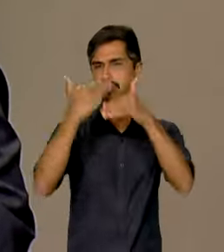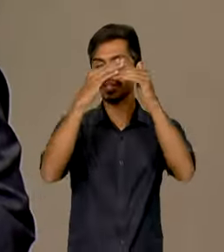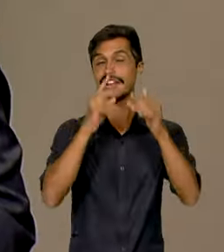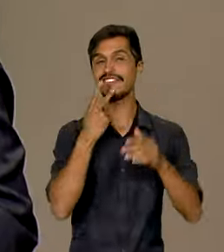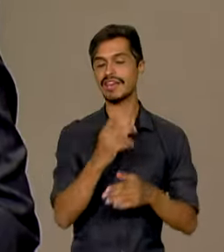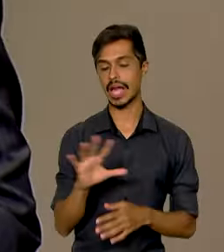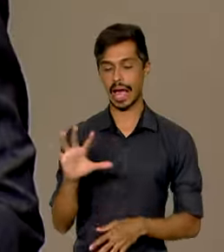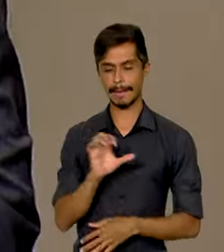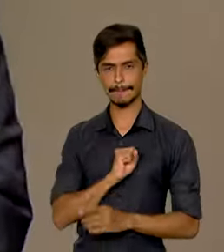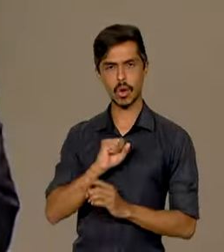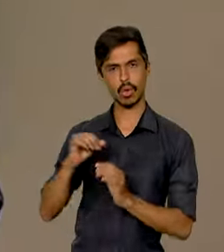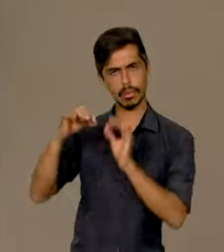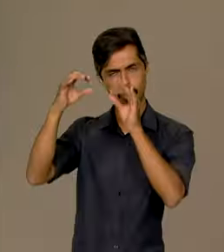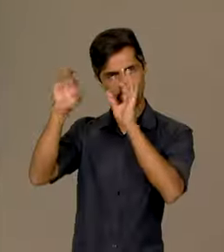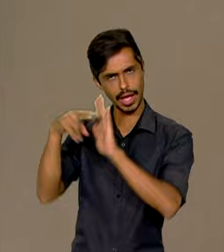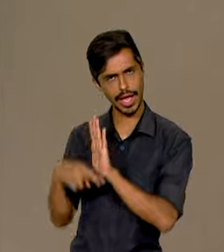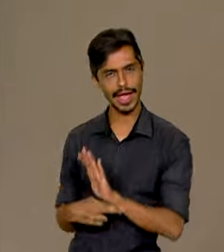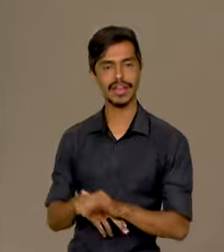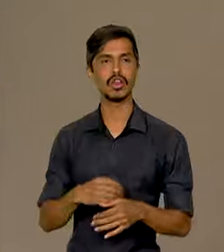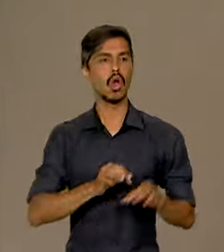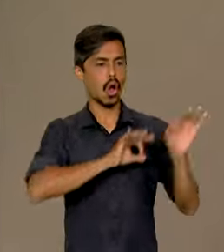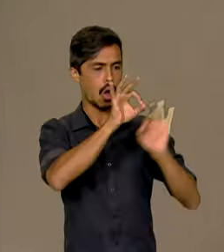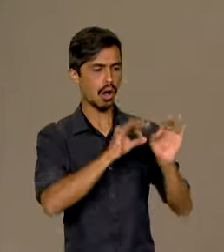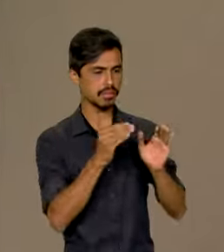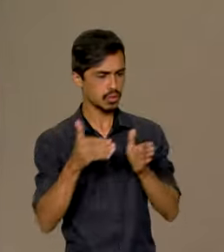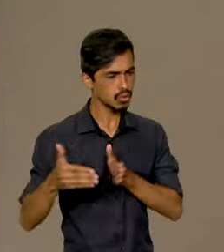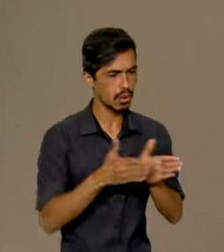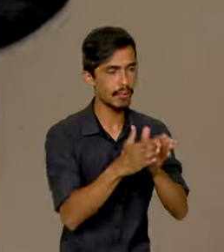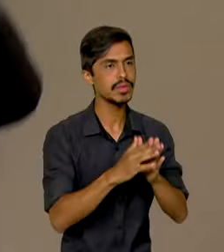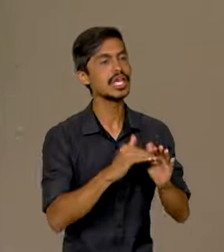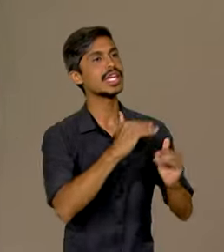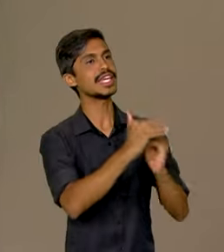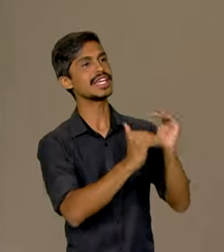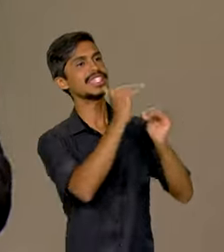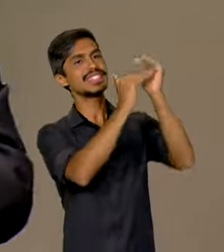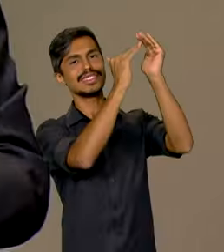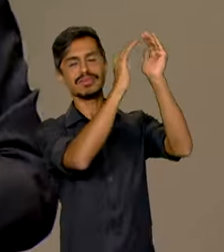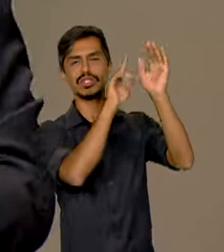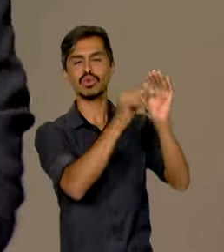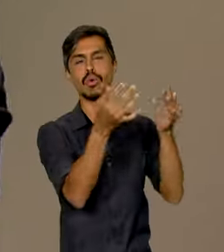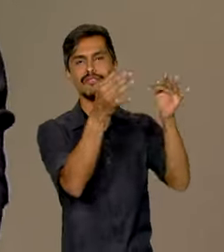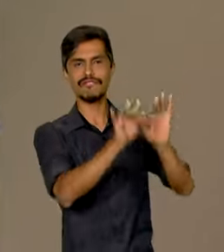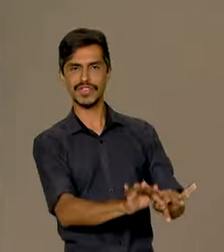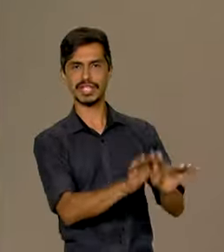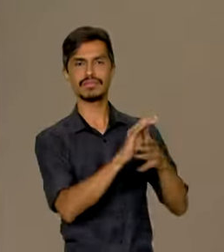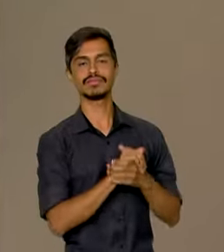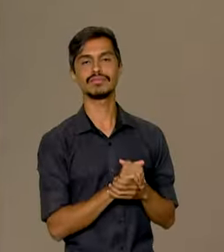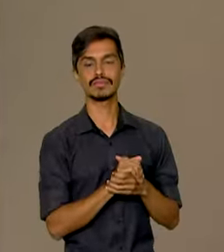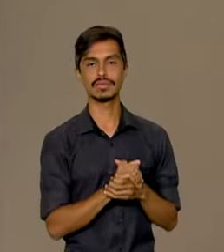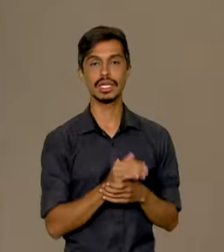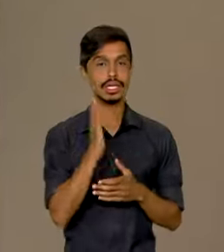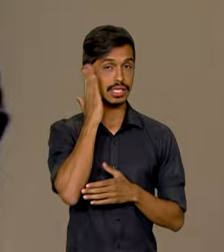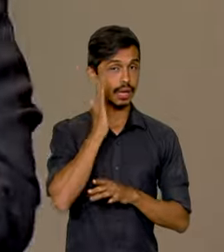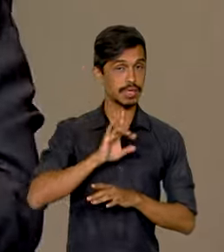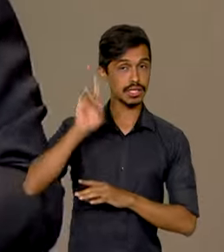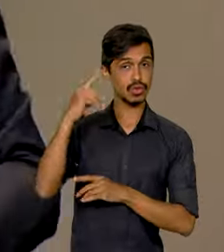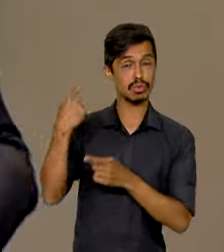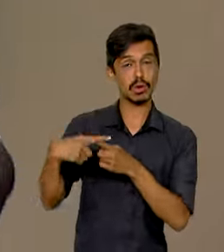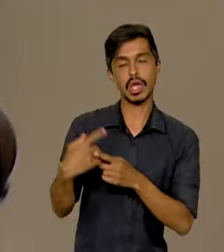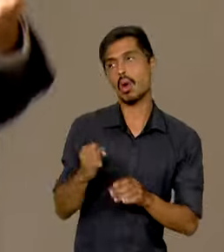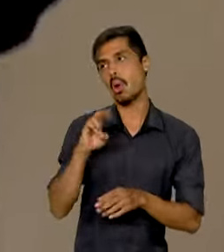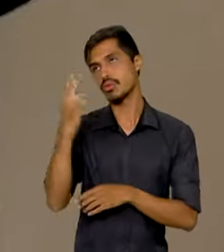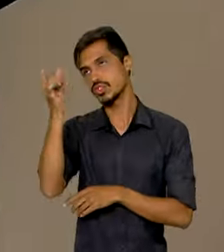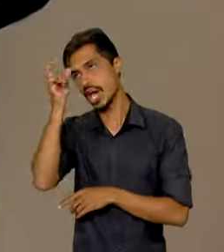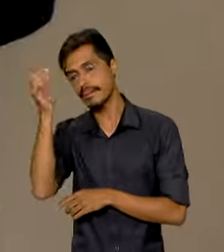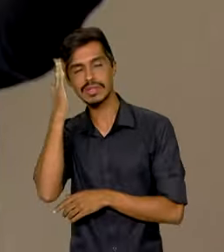como princípio, ordem como meio e progresso como fim. Sabe Deus por quê, ou sabe o diabo por